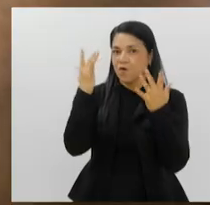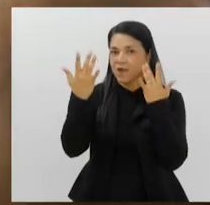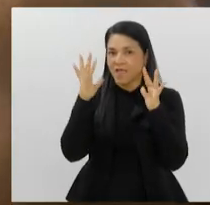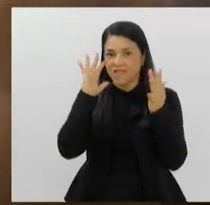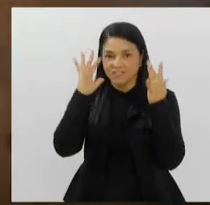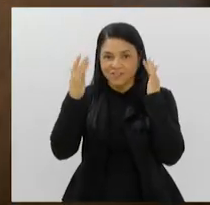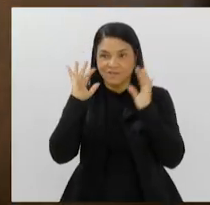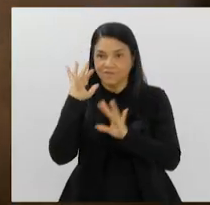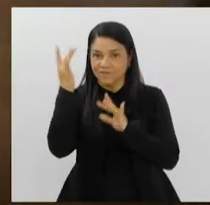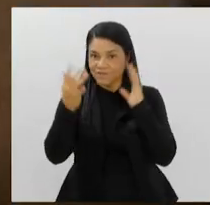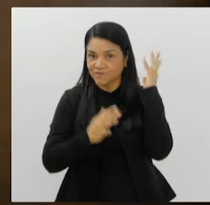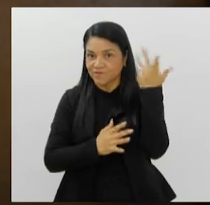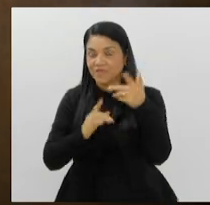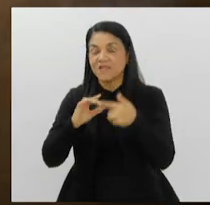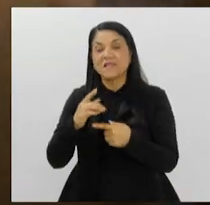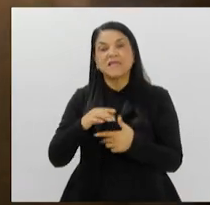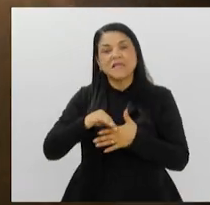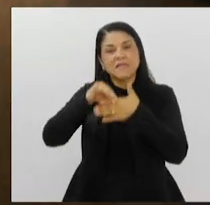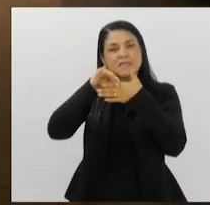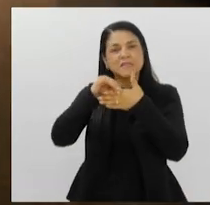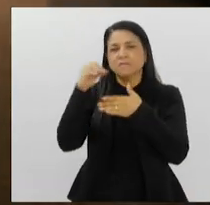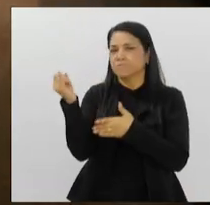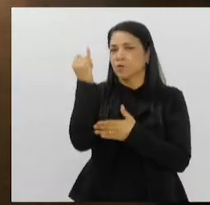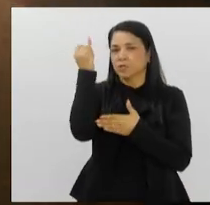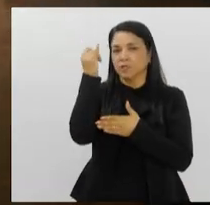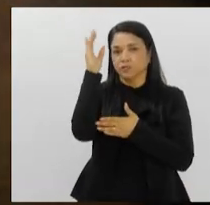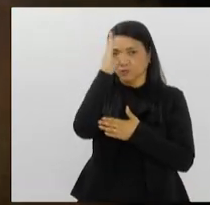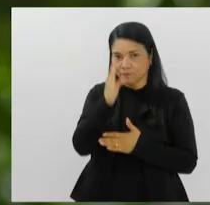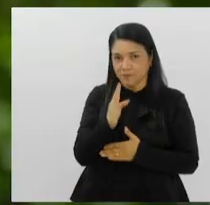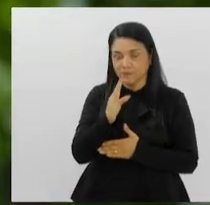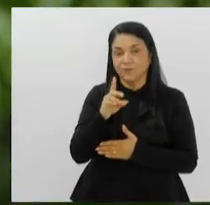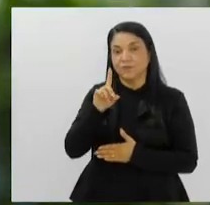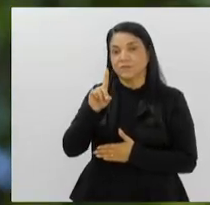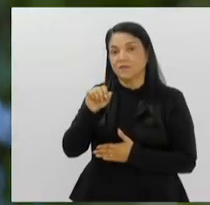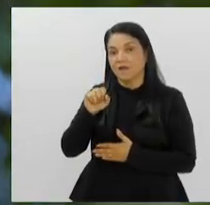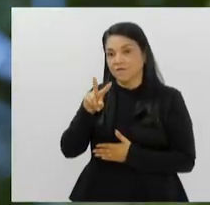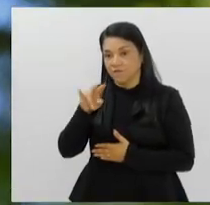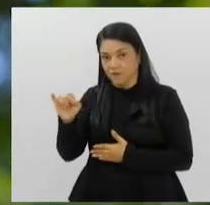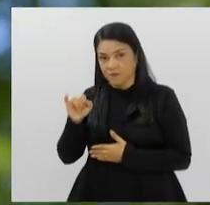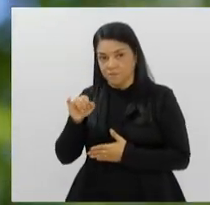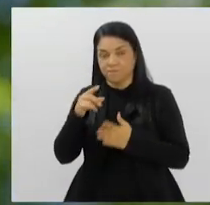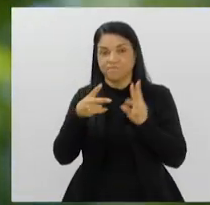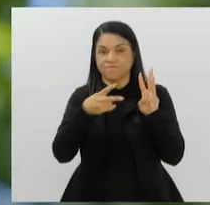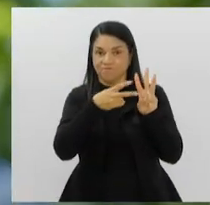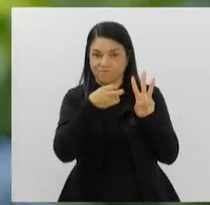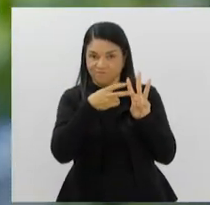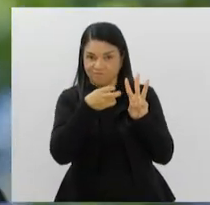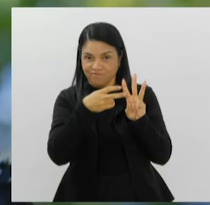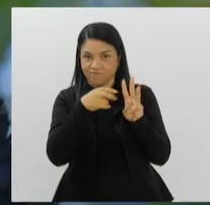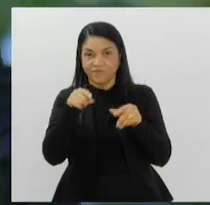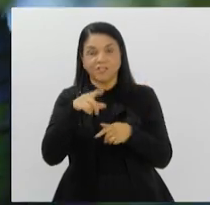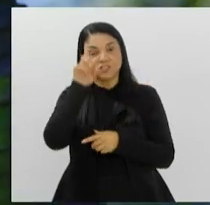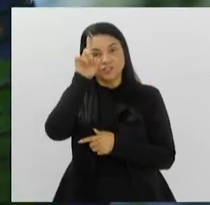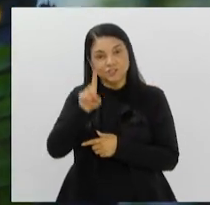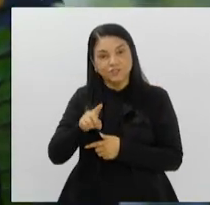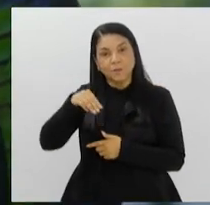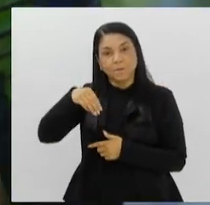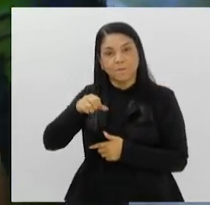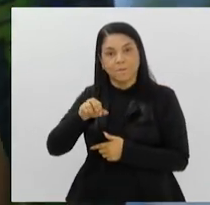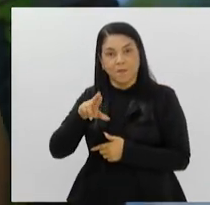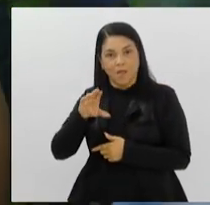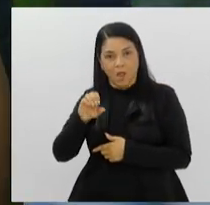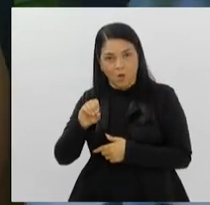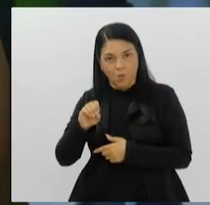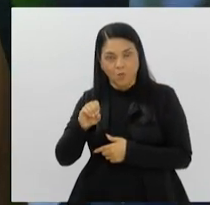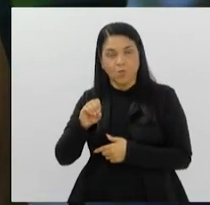mais importantes líderes indígenas do Brasil, Davi Copenaua Yanomami. Dirigido por Marco Altberg